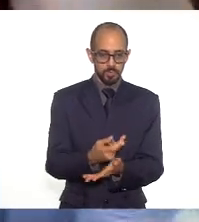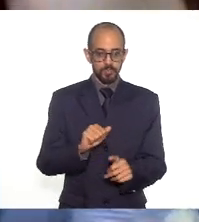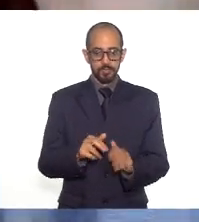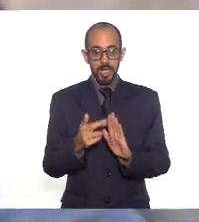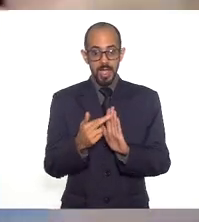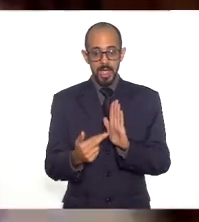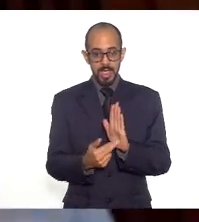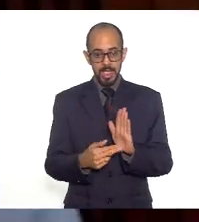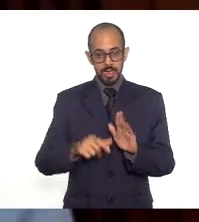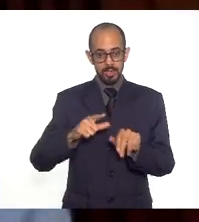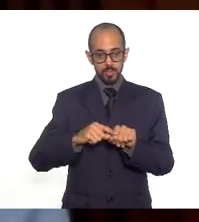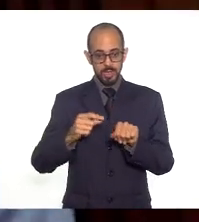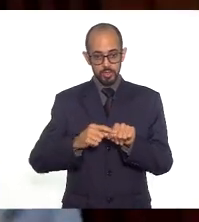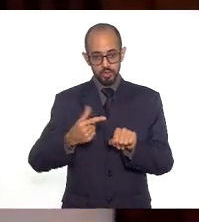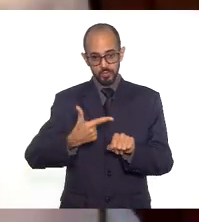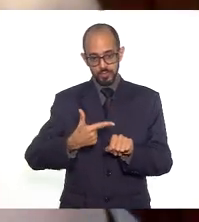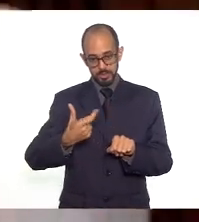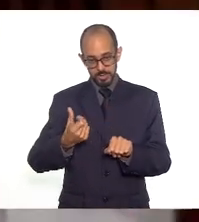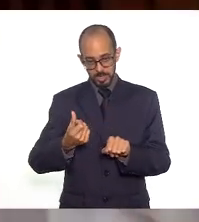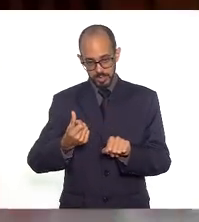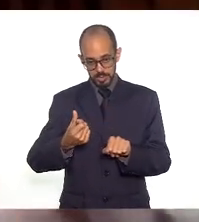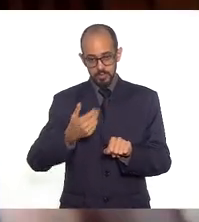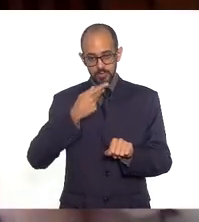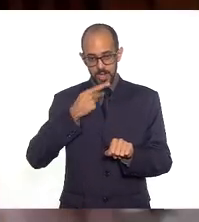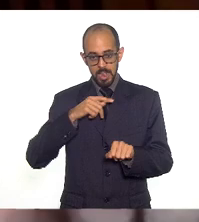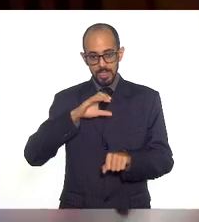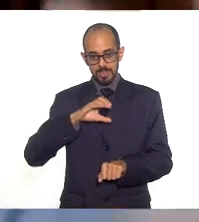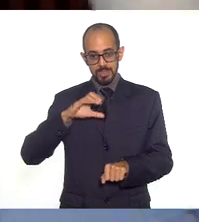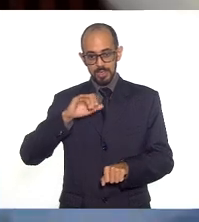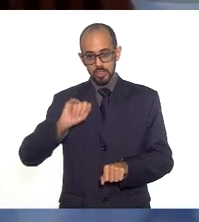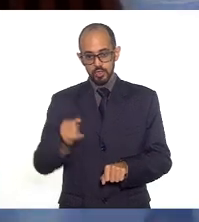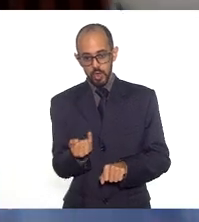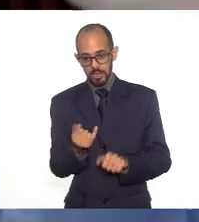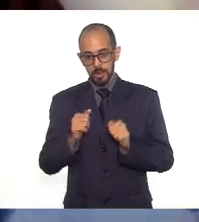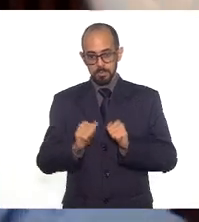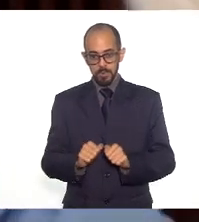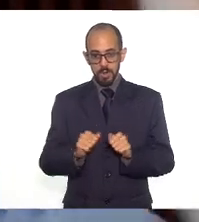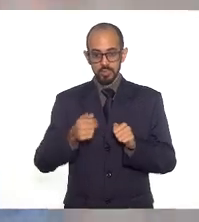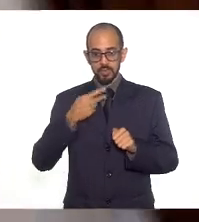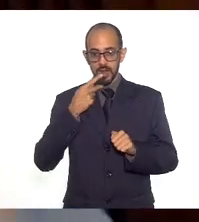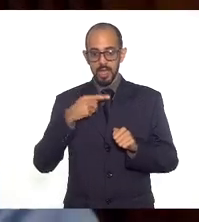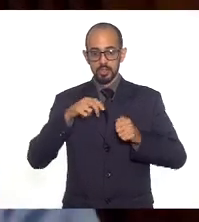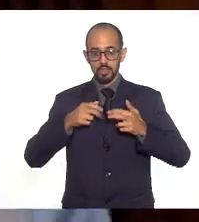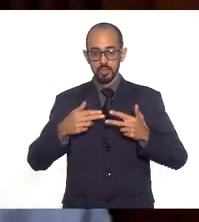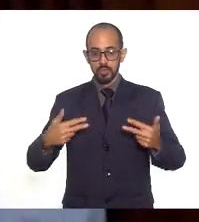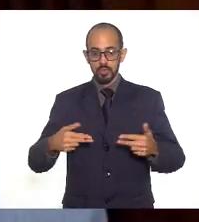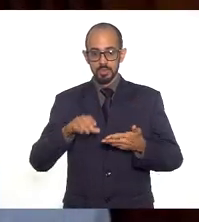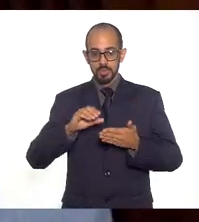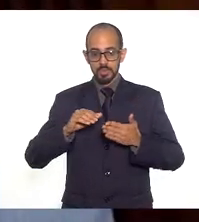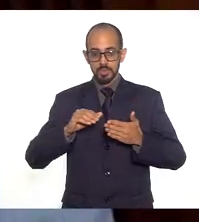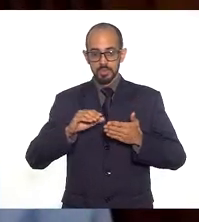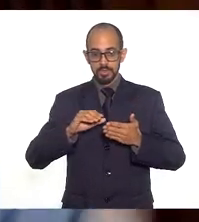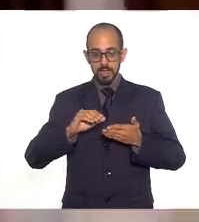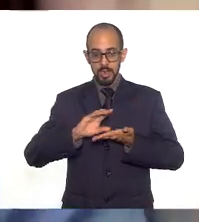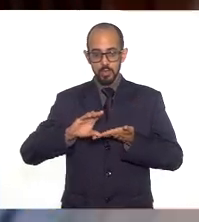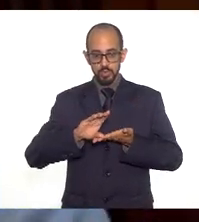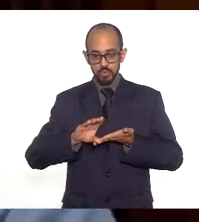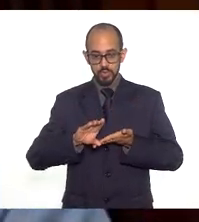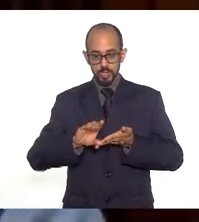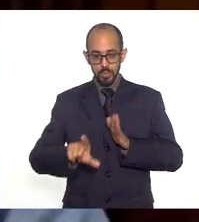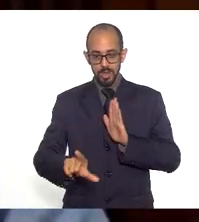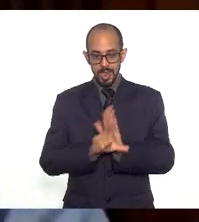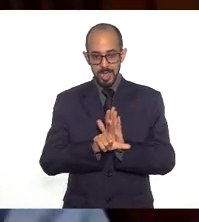artigo 26 diz o seguinte, que a CCJ pode se manifestar sobre questões constitucionais, legais e jurídicas. Mas